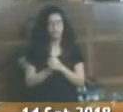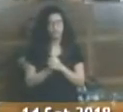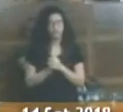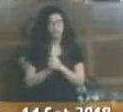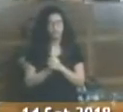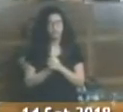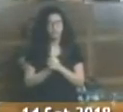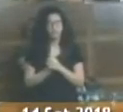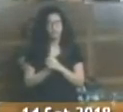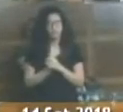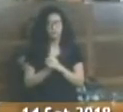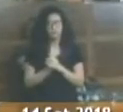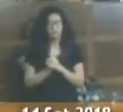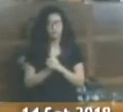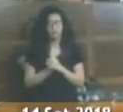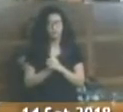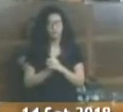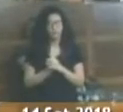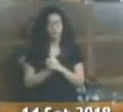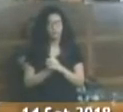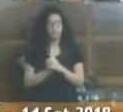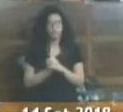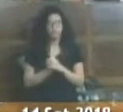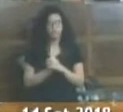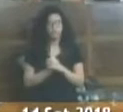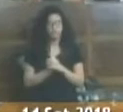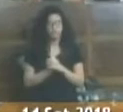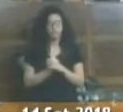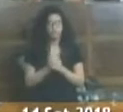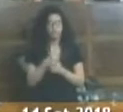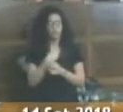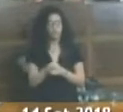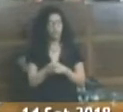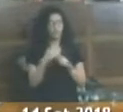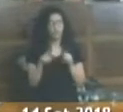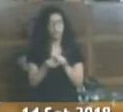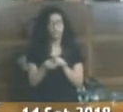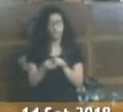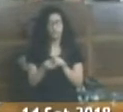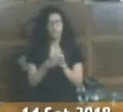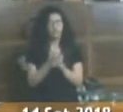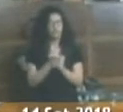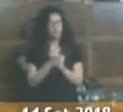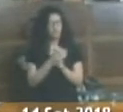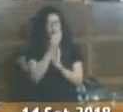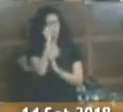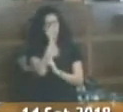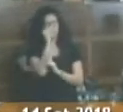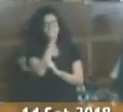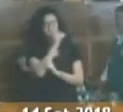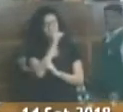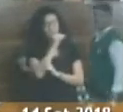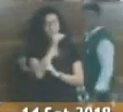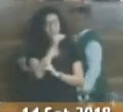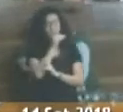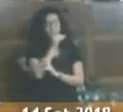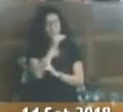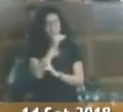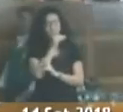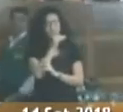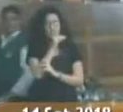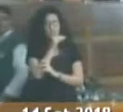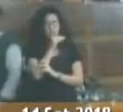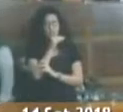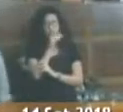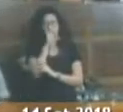construção do evento. É, falar que nós também estamos repudiando toda essa negação do Estado de direito